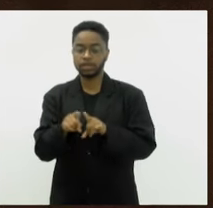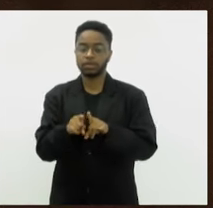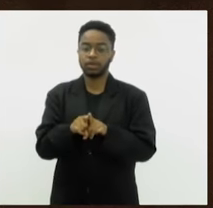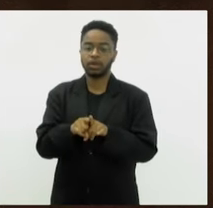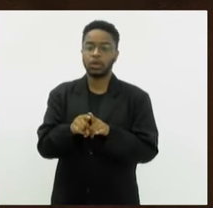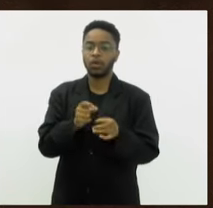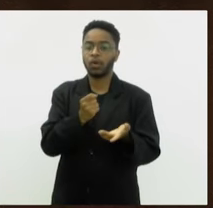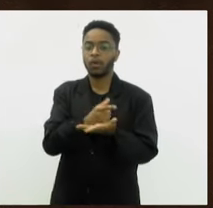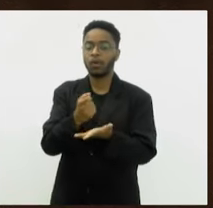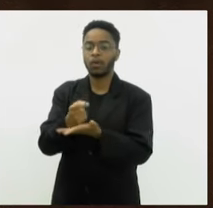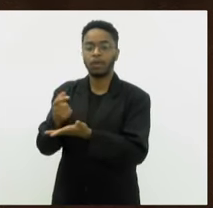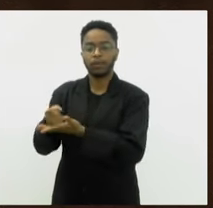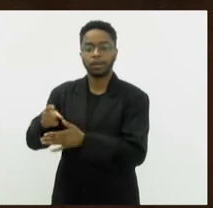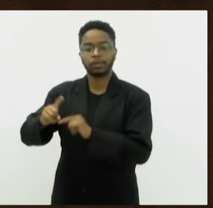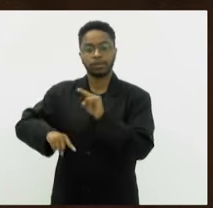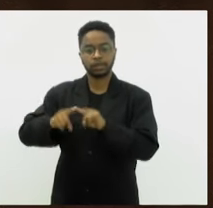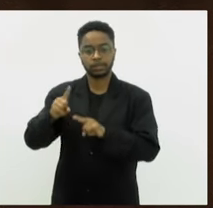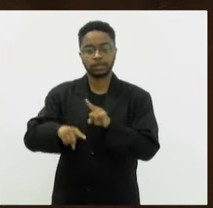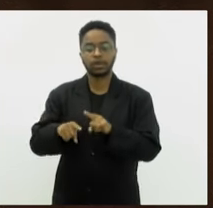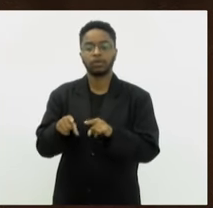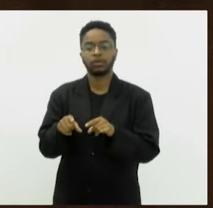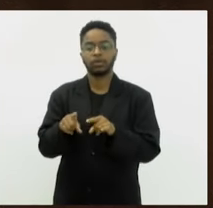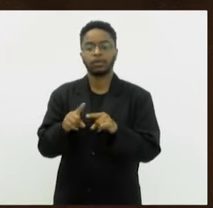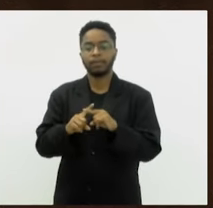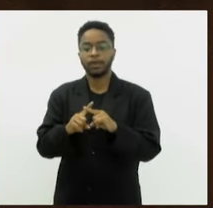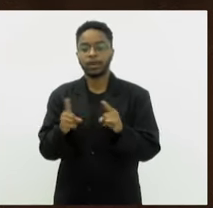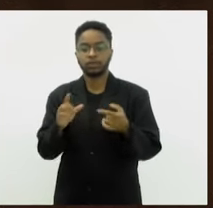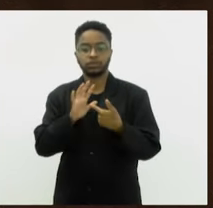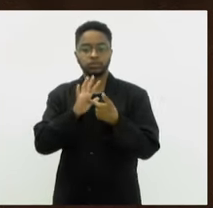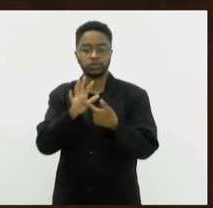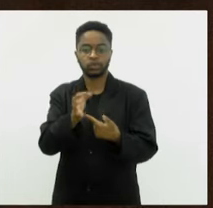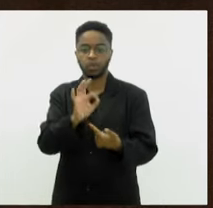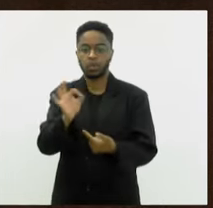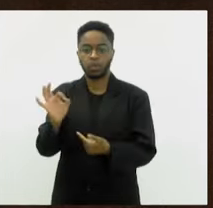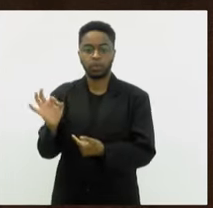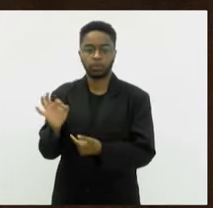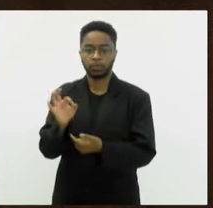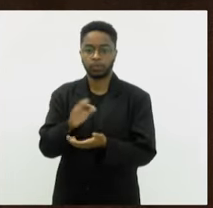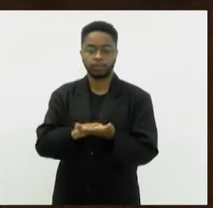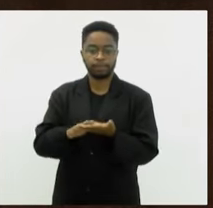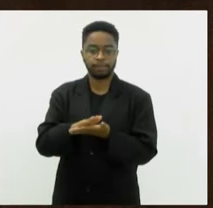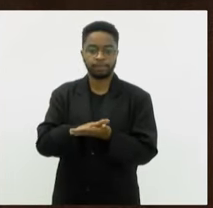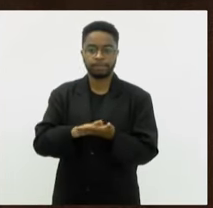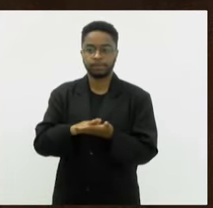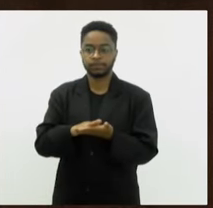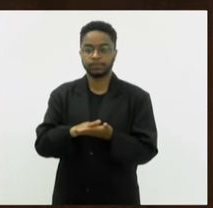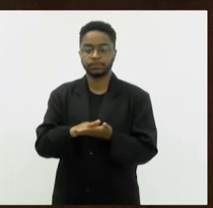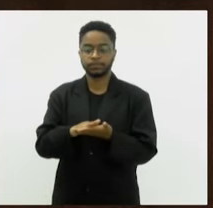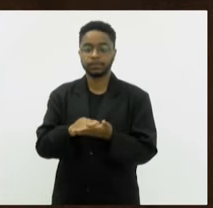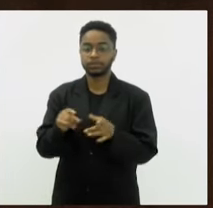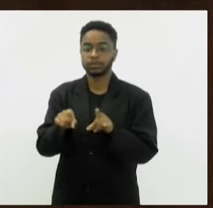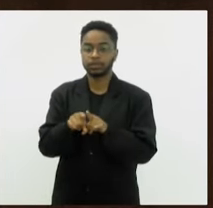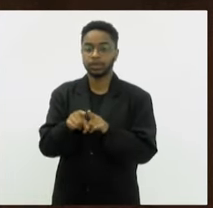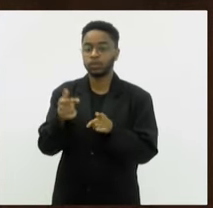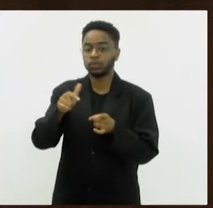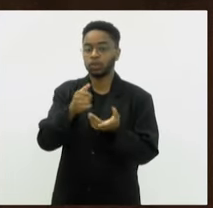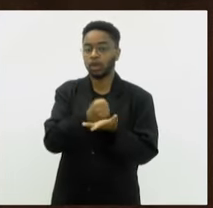e prestação de serviços sem cobertura